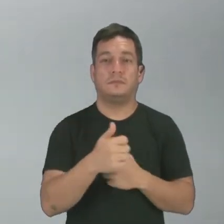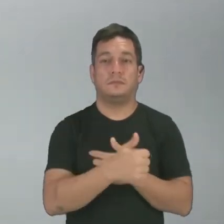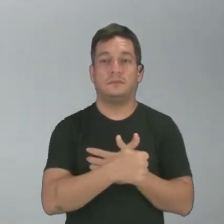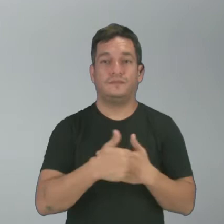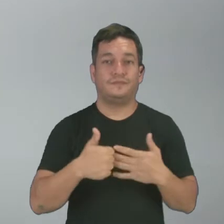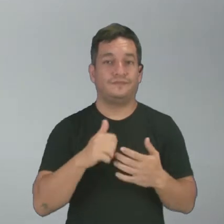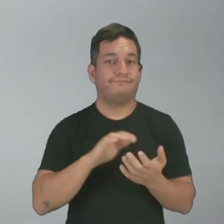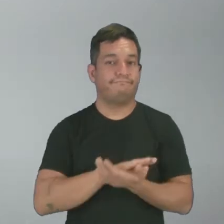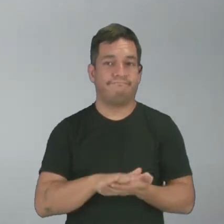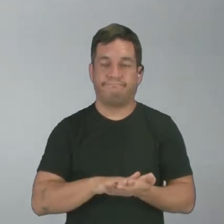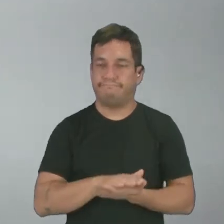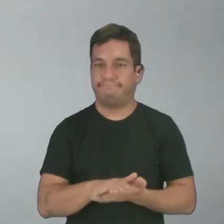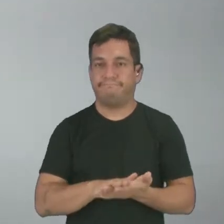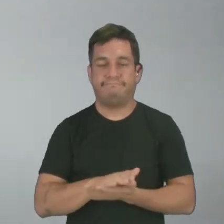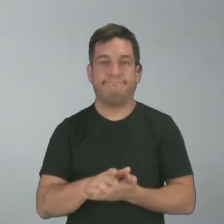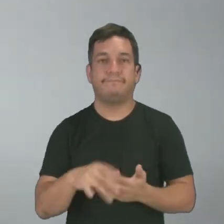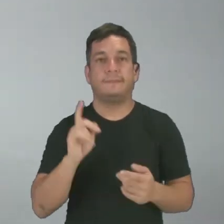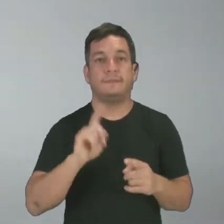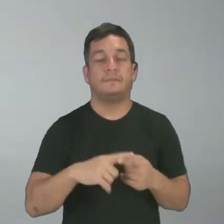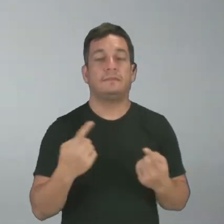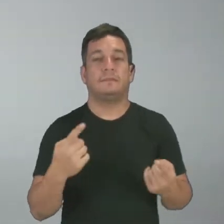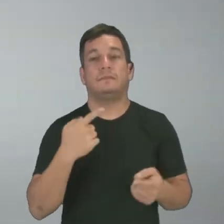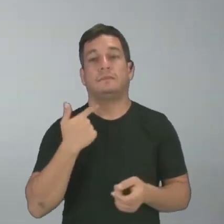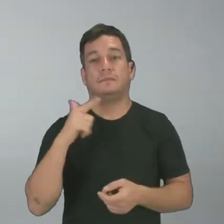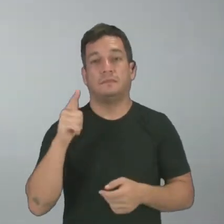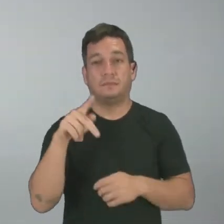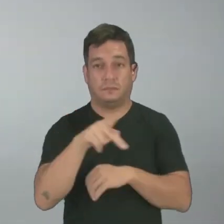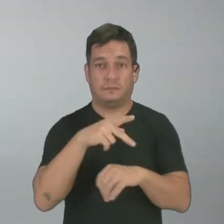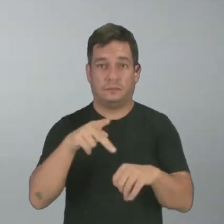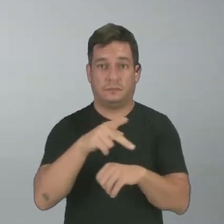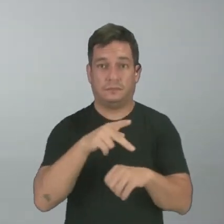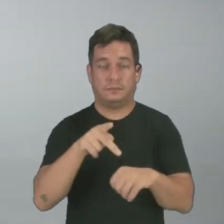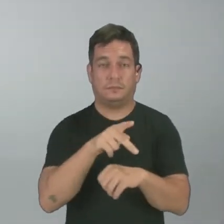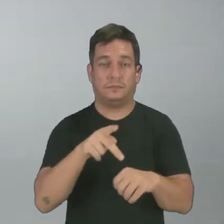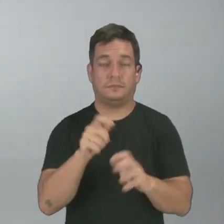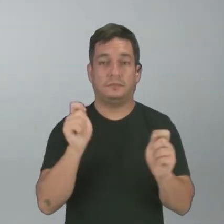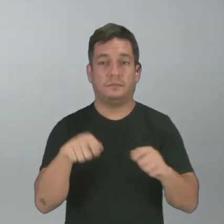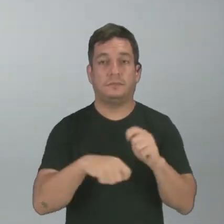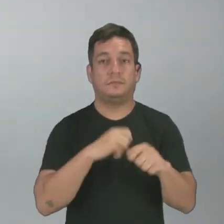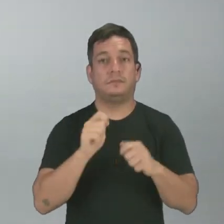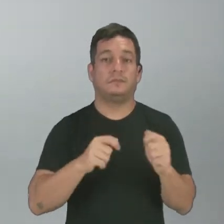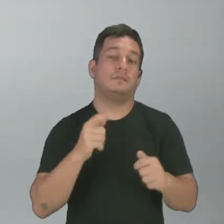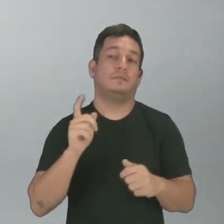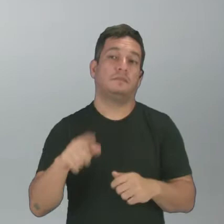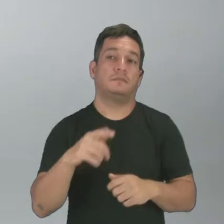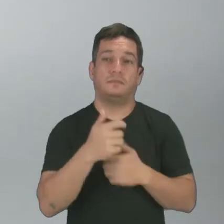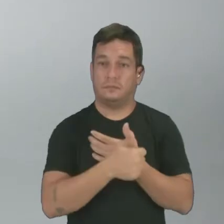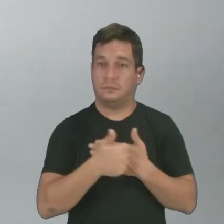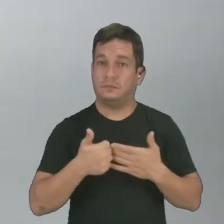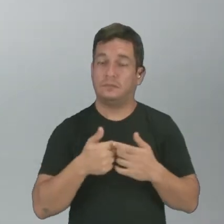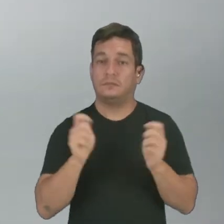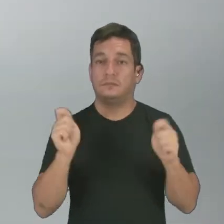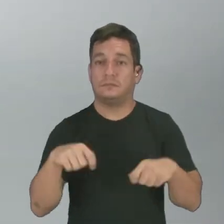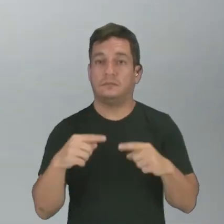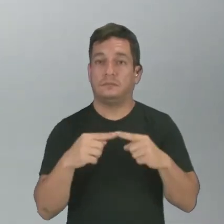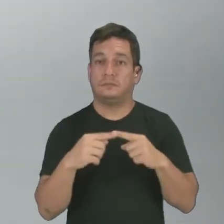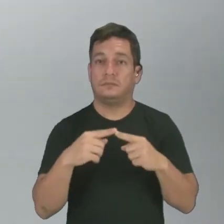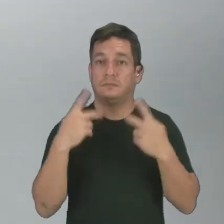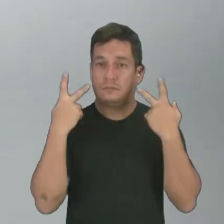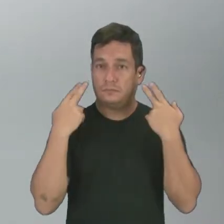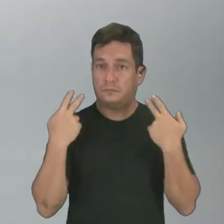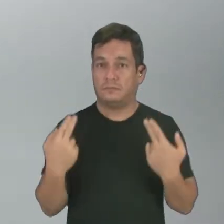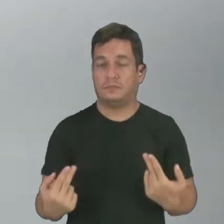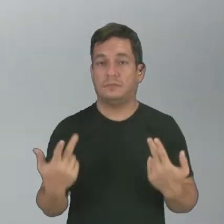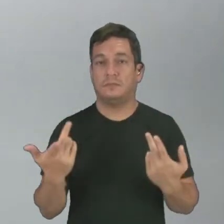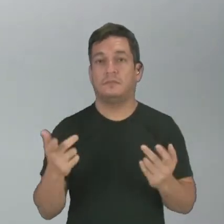gente, né, mas em outro país pode ser moral, pode ser normal,